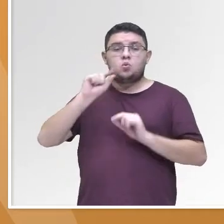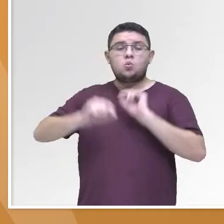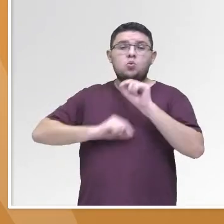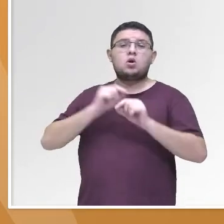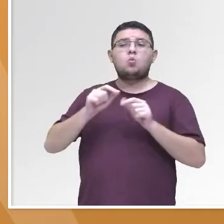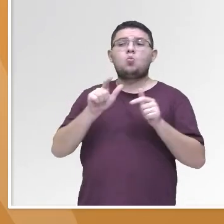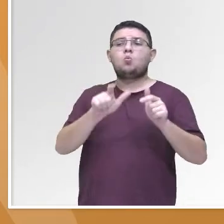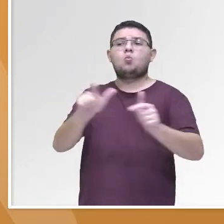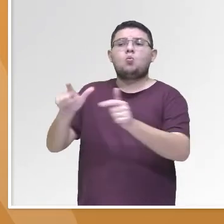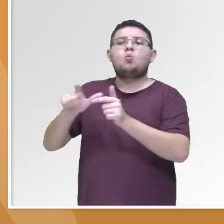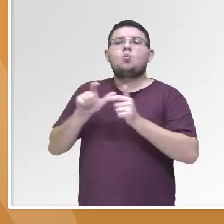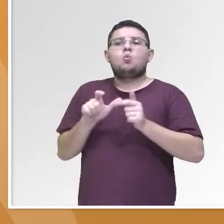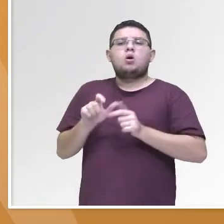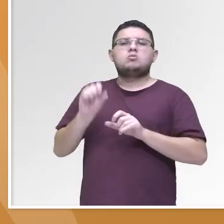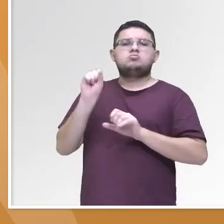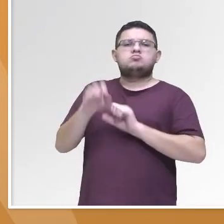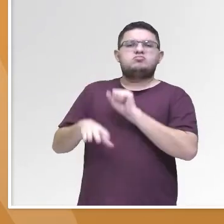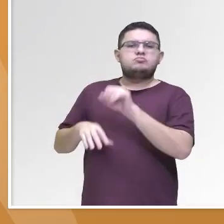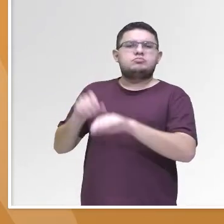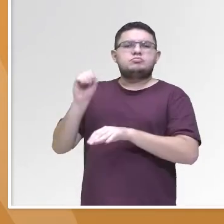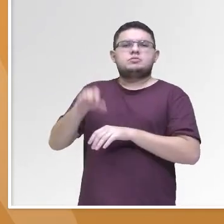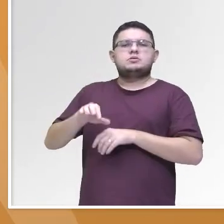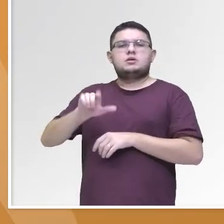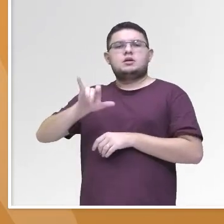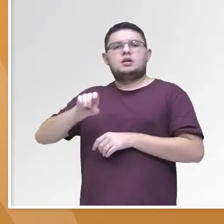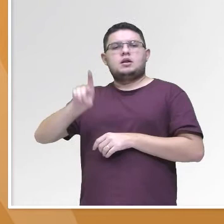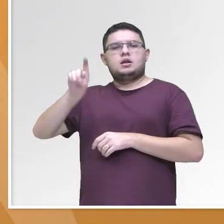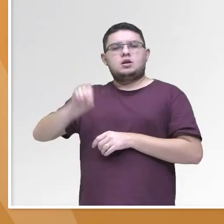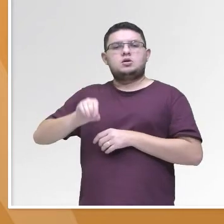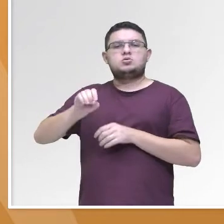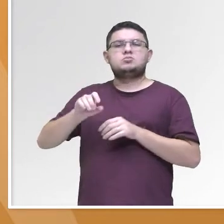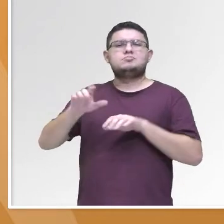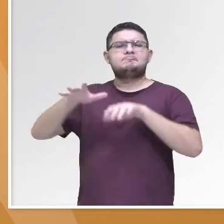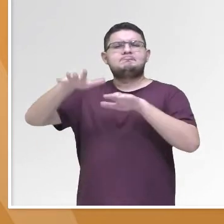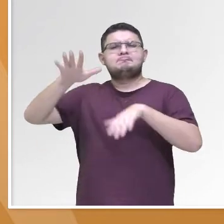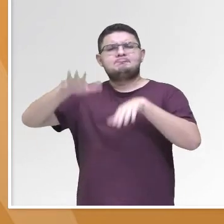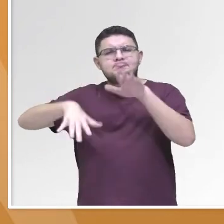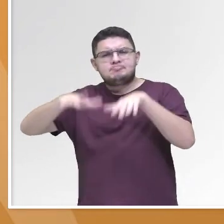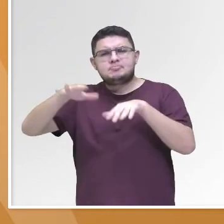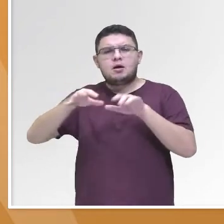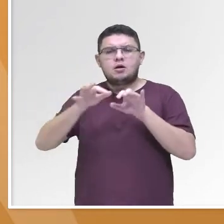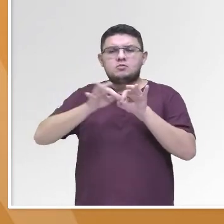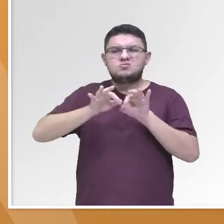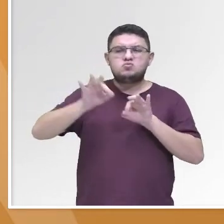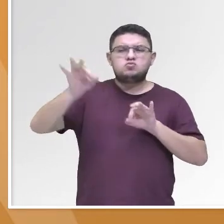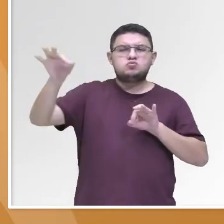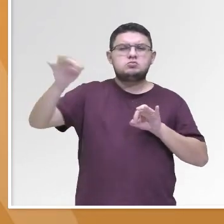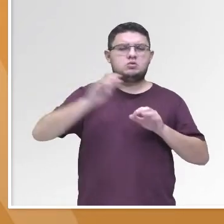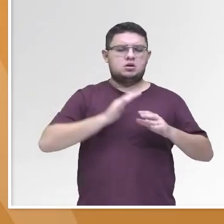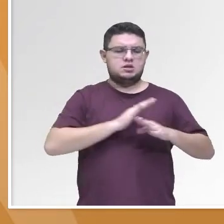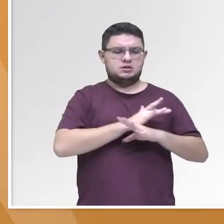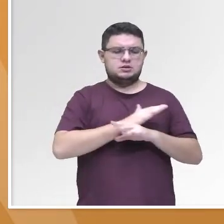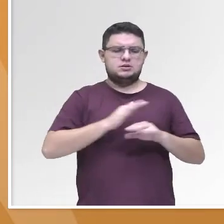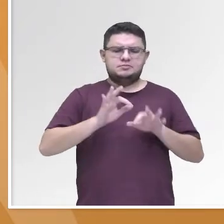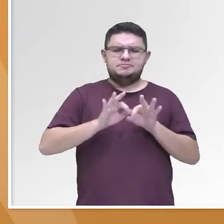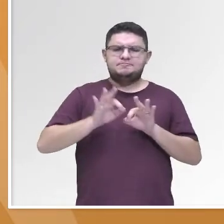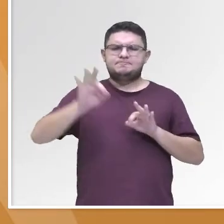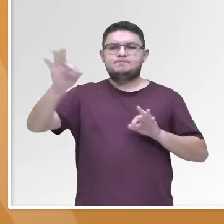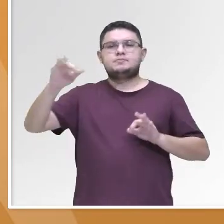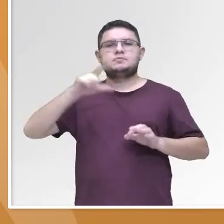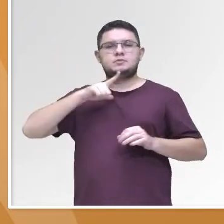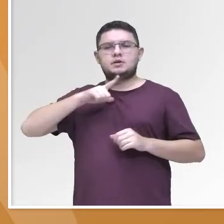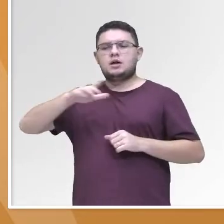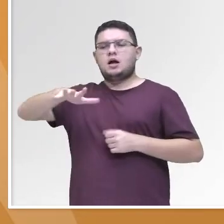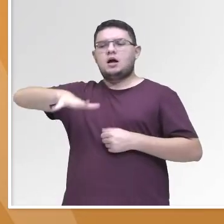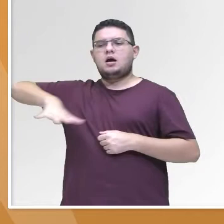pontos afastados aí da cidade, como a gente pode observar aí nessa próxima imagem. E aí a gente